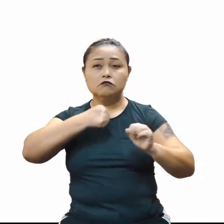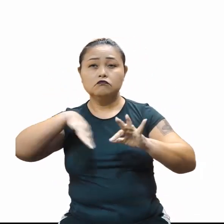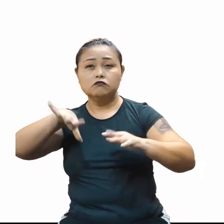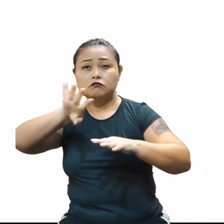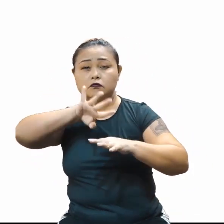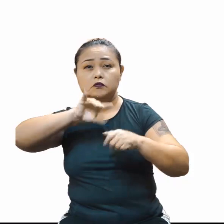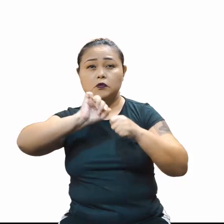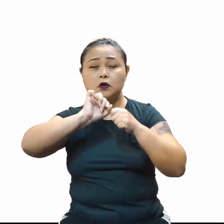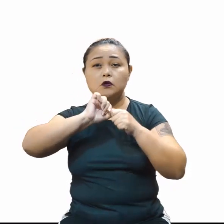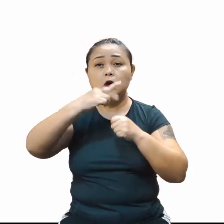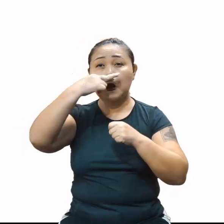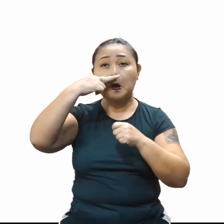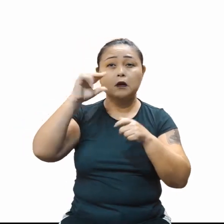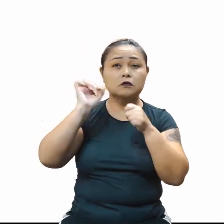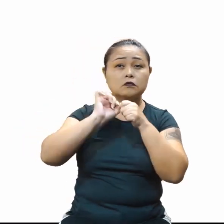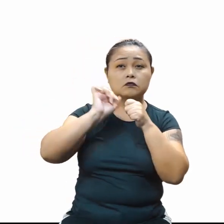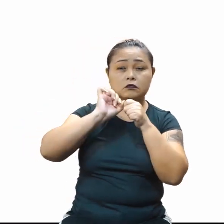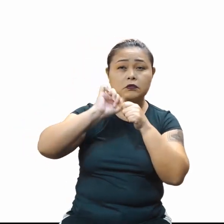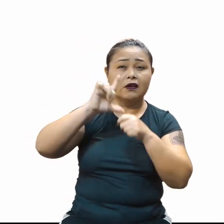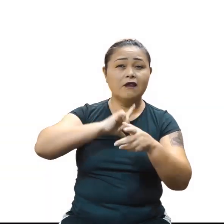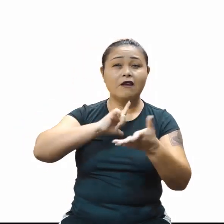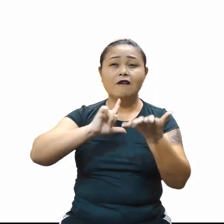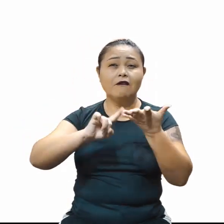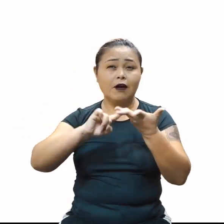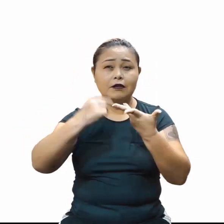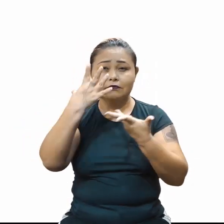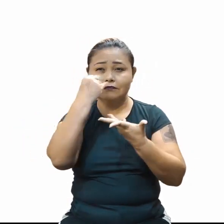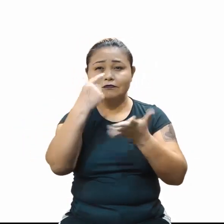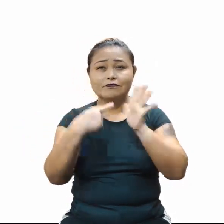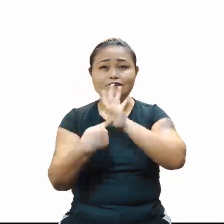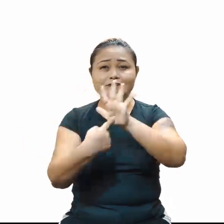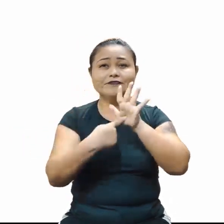fotos depois, Rondon fazendo a limpeza,